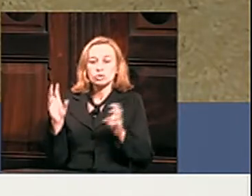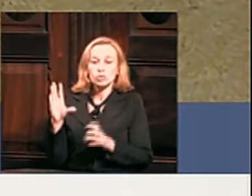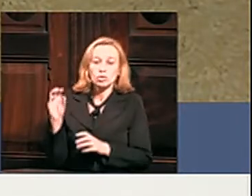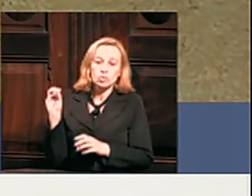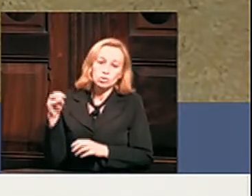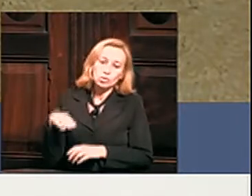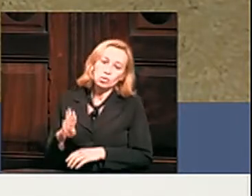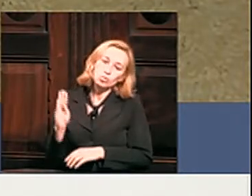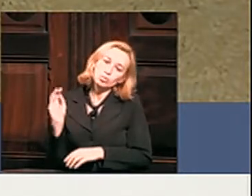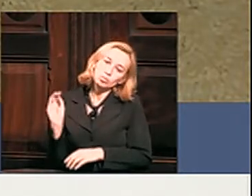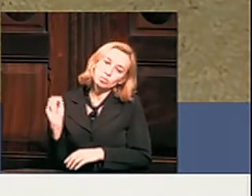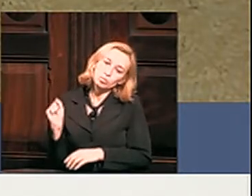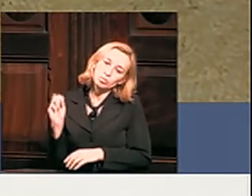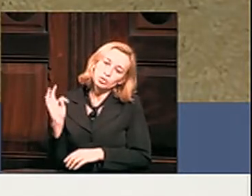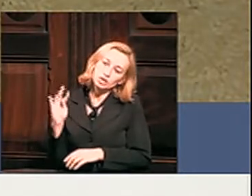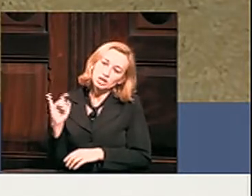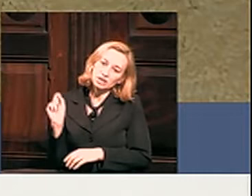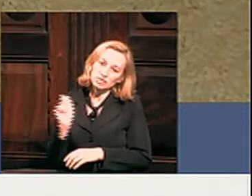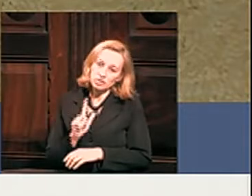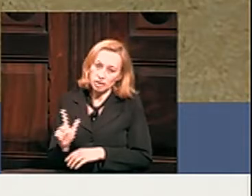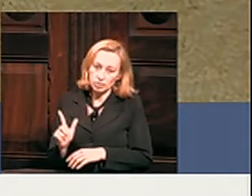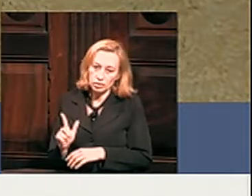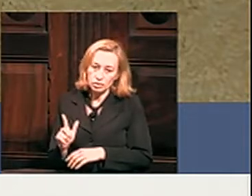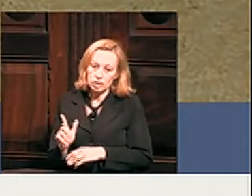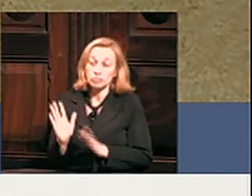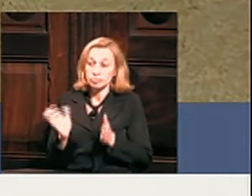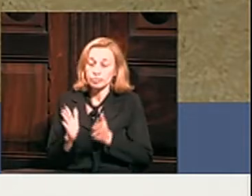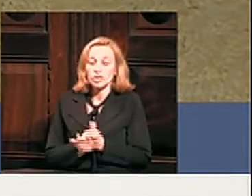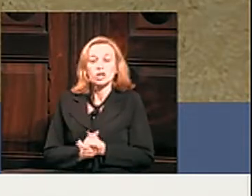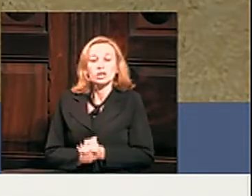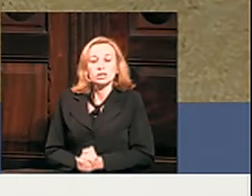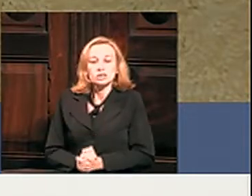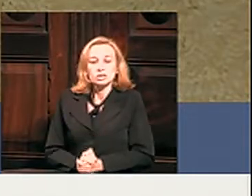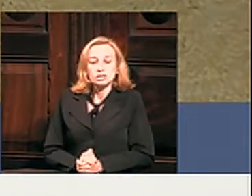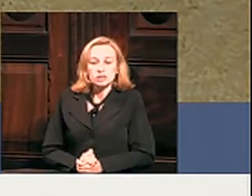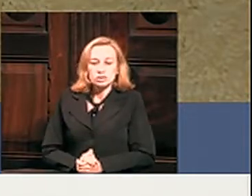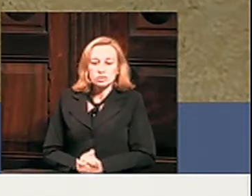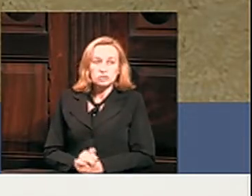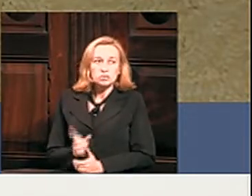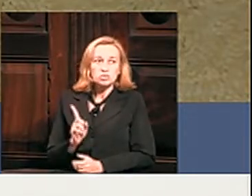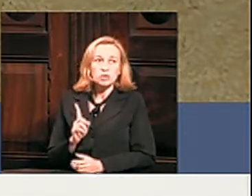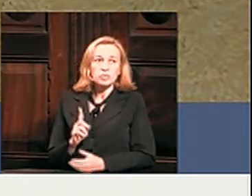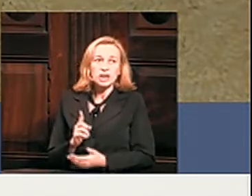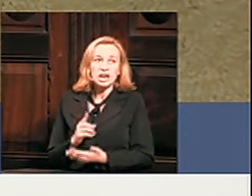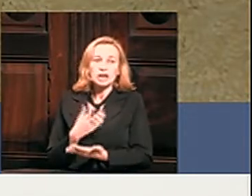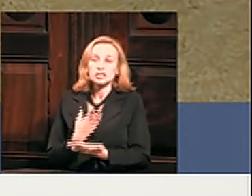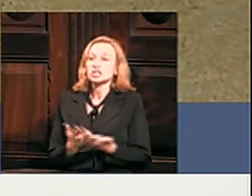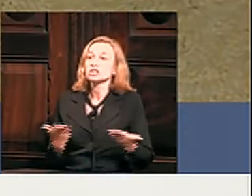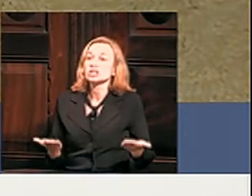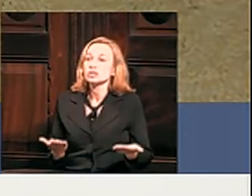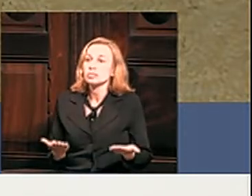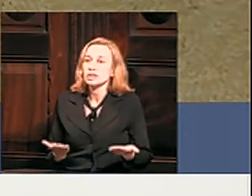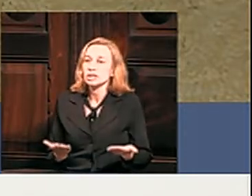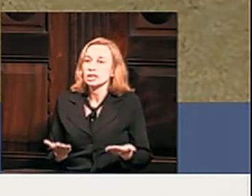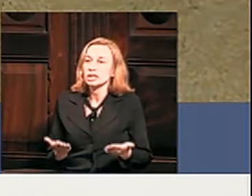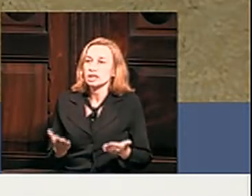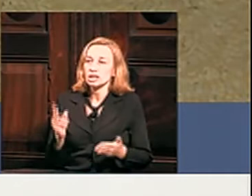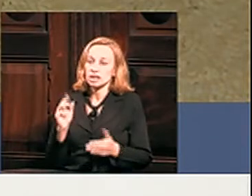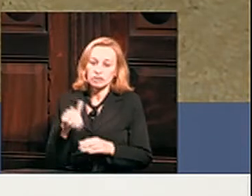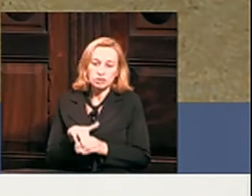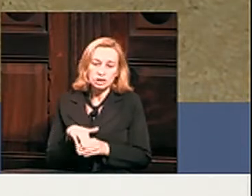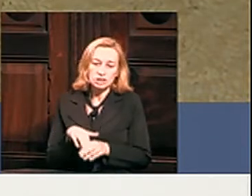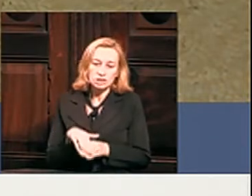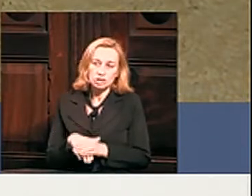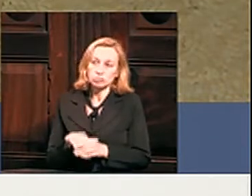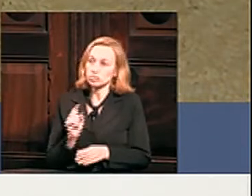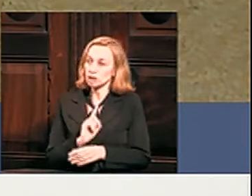é evidente que minha posição aqui não foi para cair a votação. Ninguém seria insano nesse